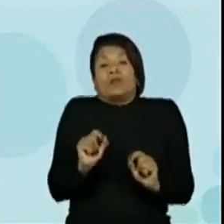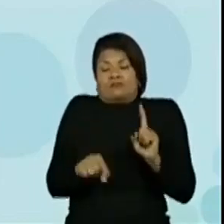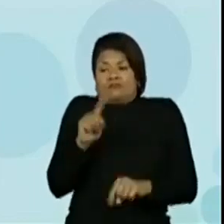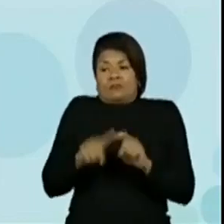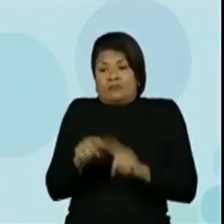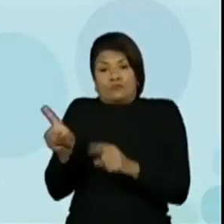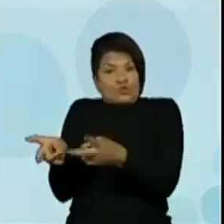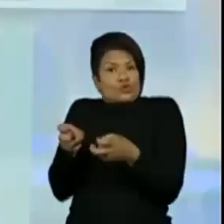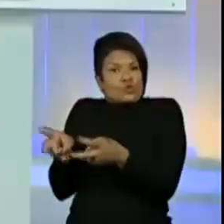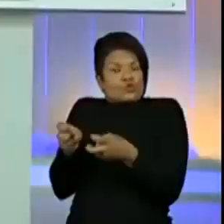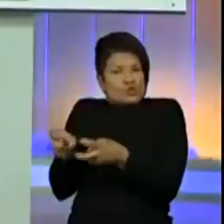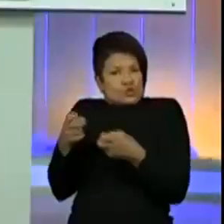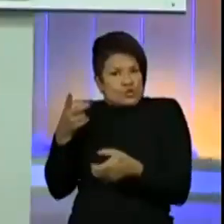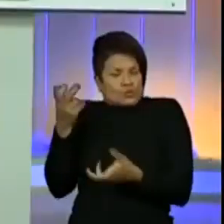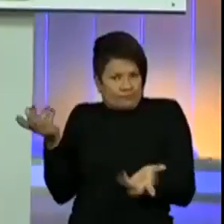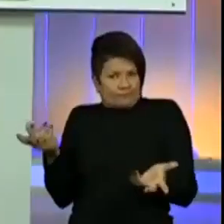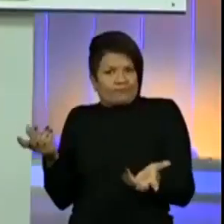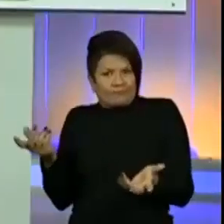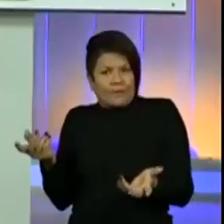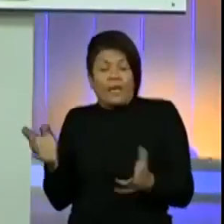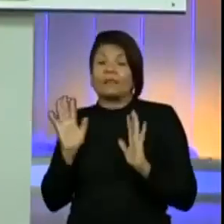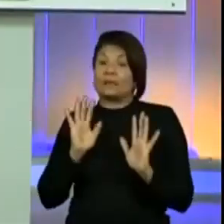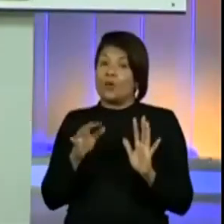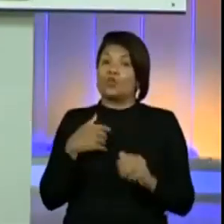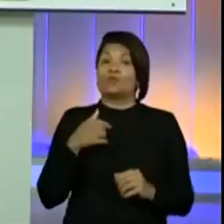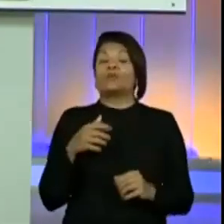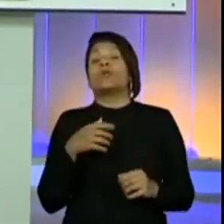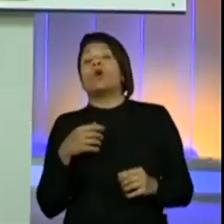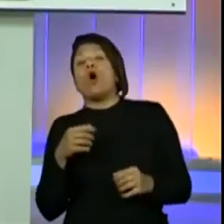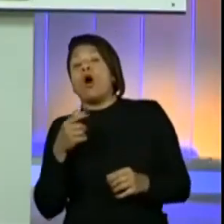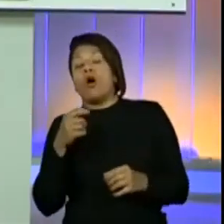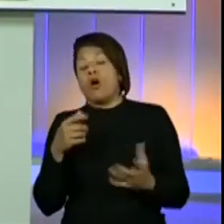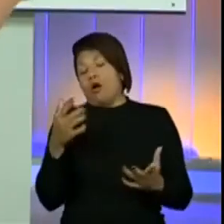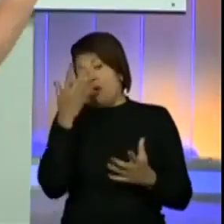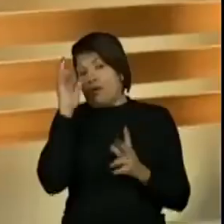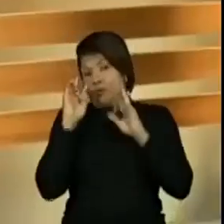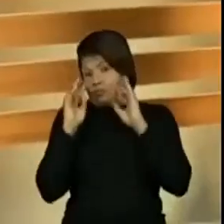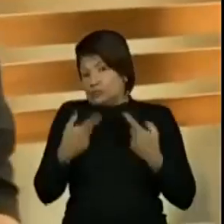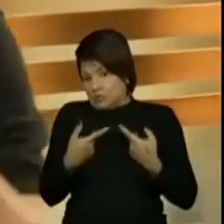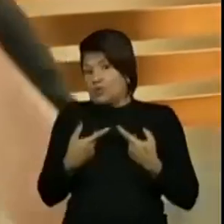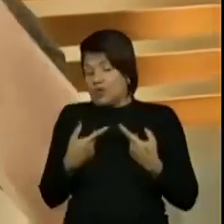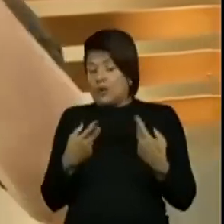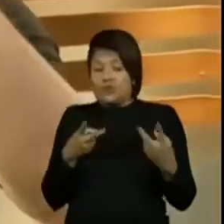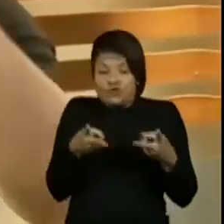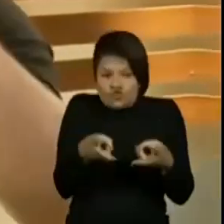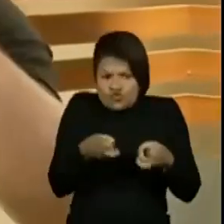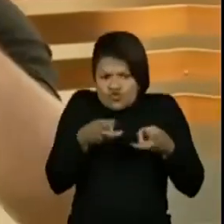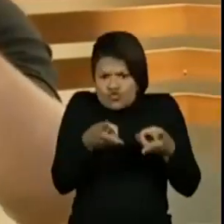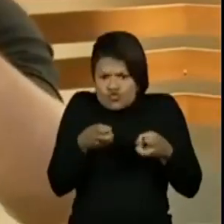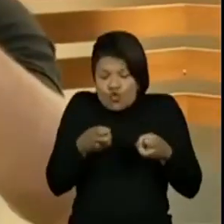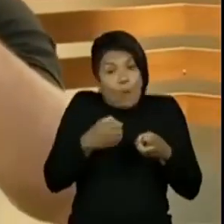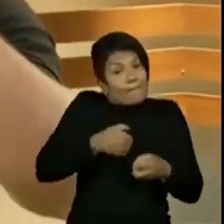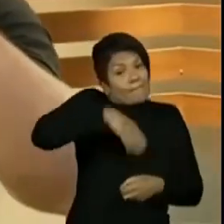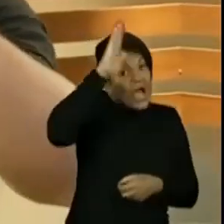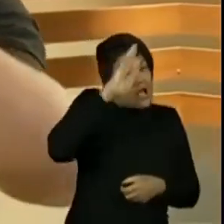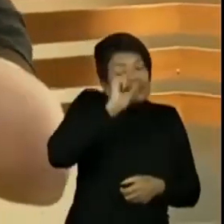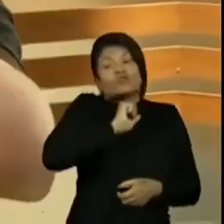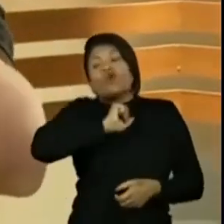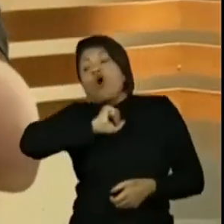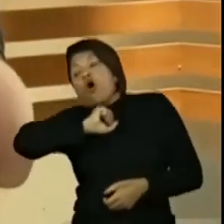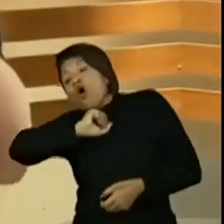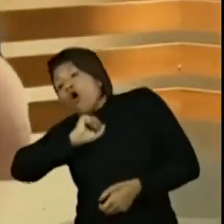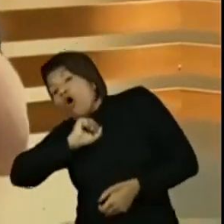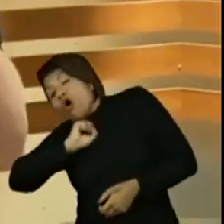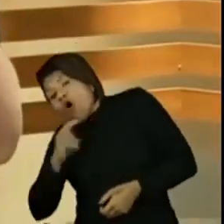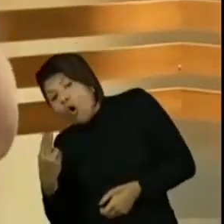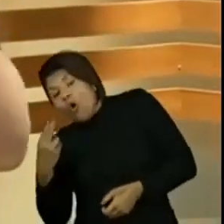naturais? O homem vai consumir mais ou menos recursos naturais?